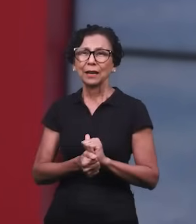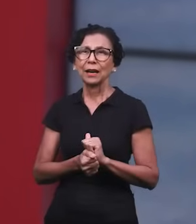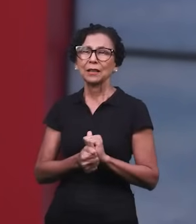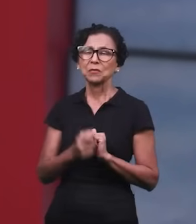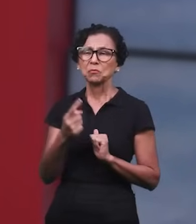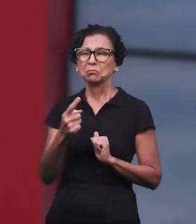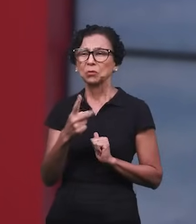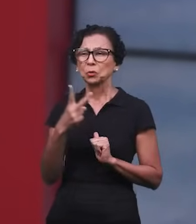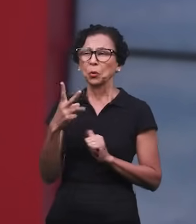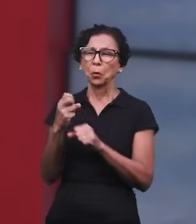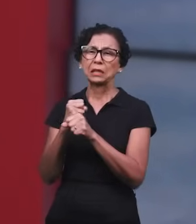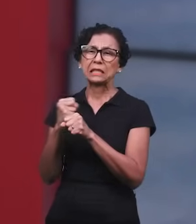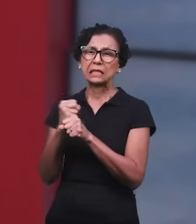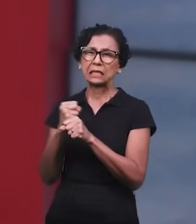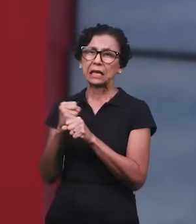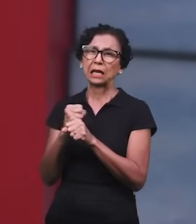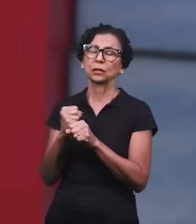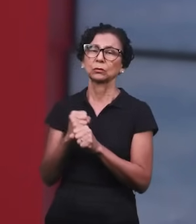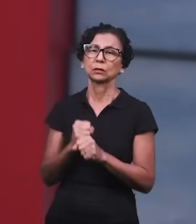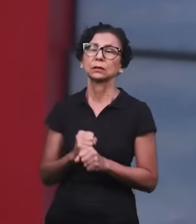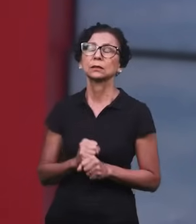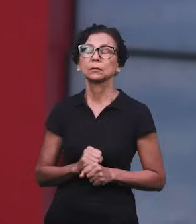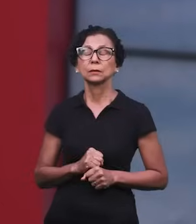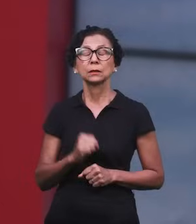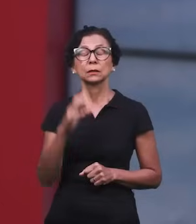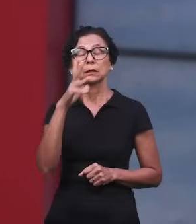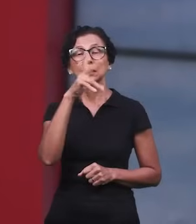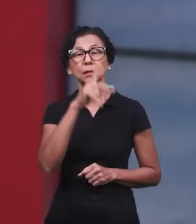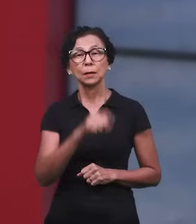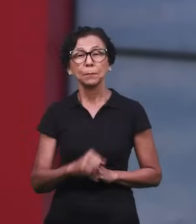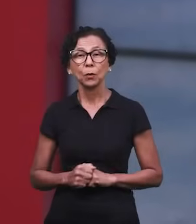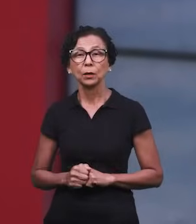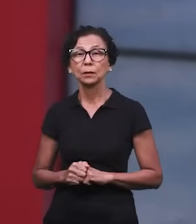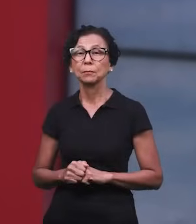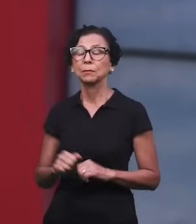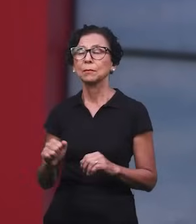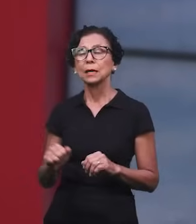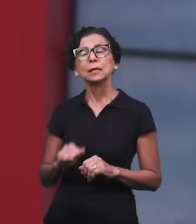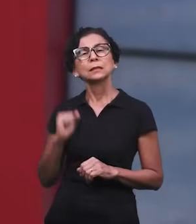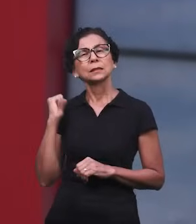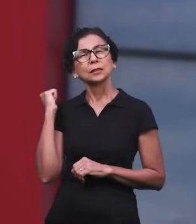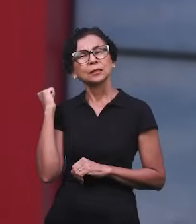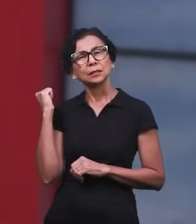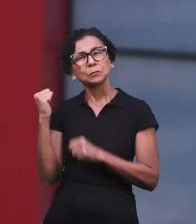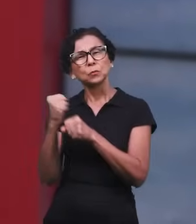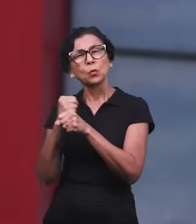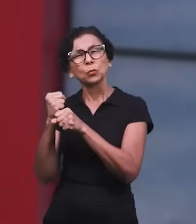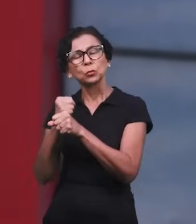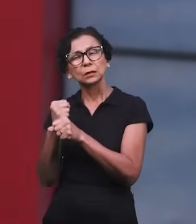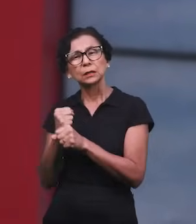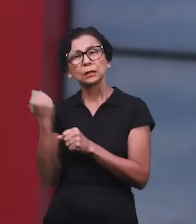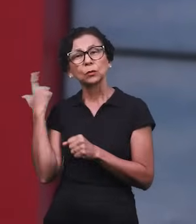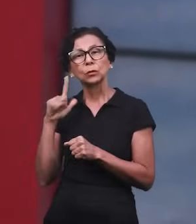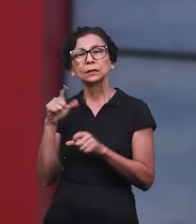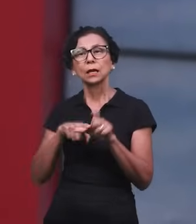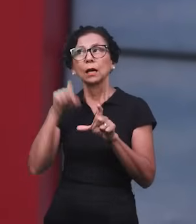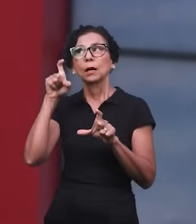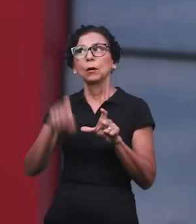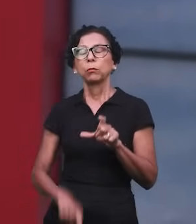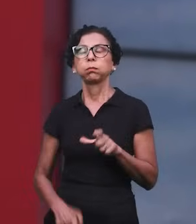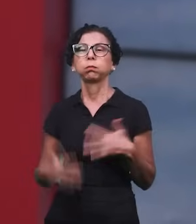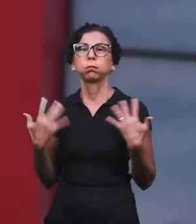Nós temos essa experiência, a gente vê isso todo dia, porque é necessário, acima de tudo, e depois eu vou falar mais sobre